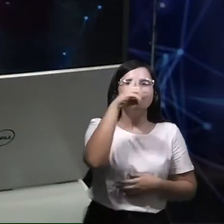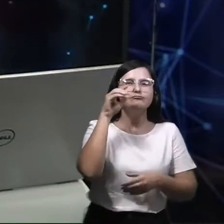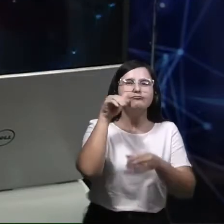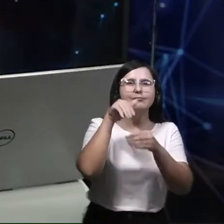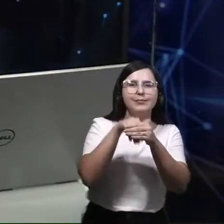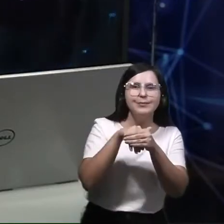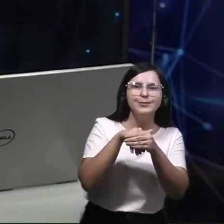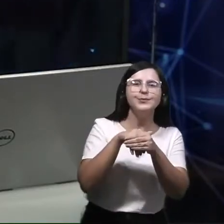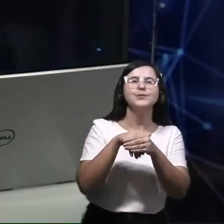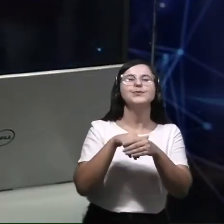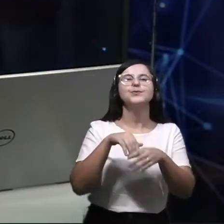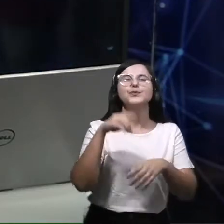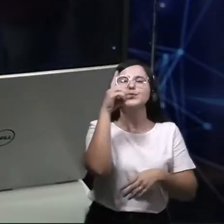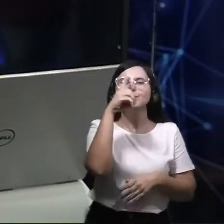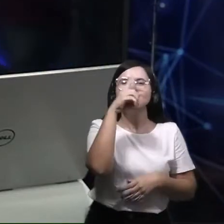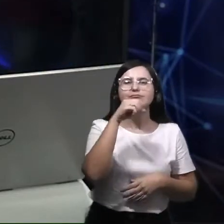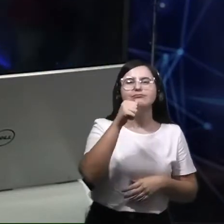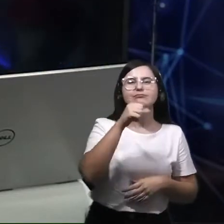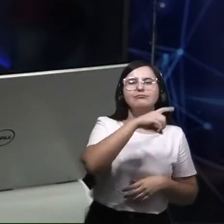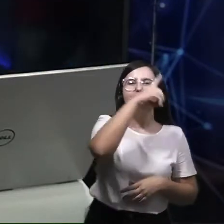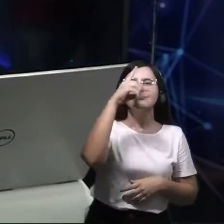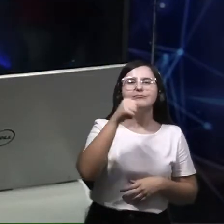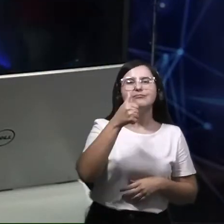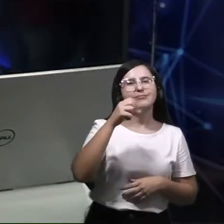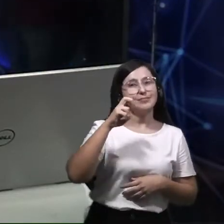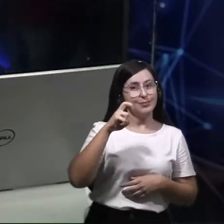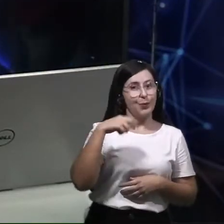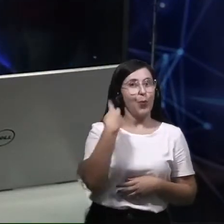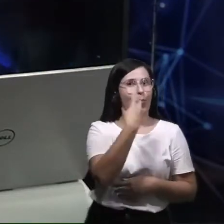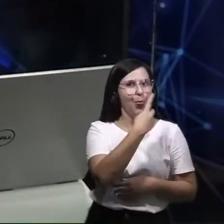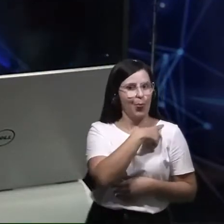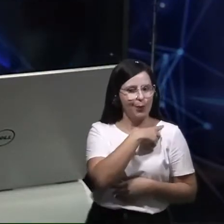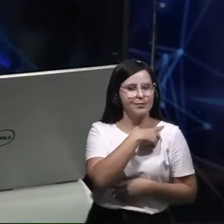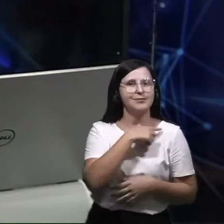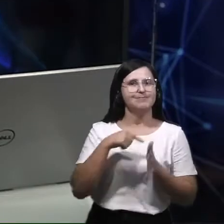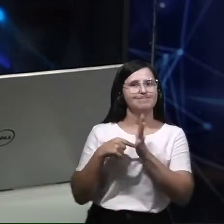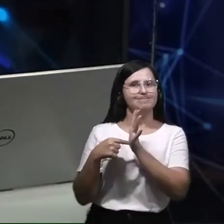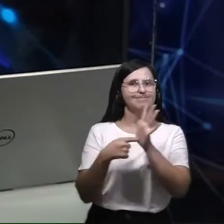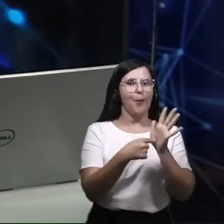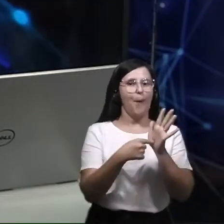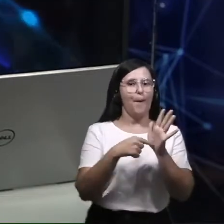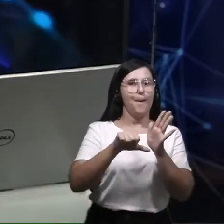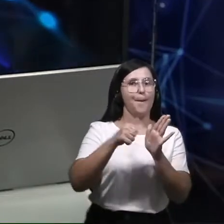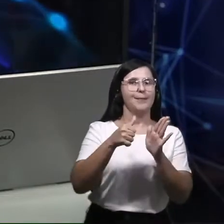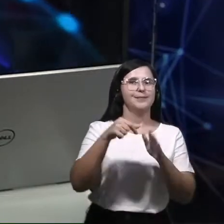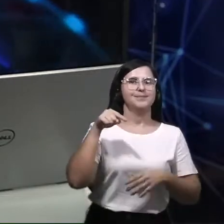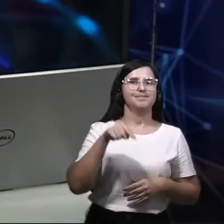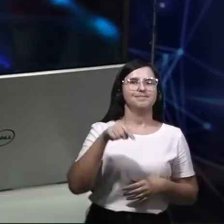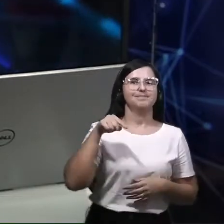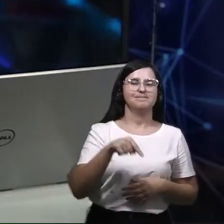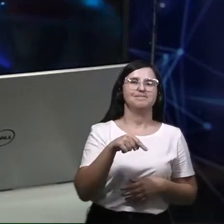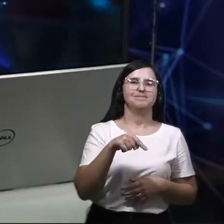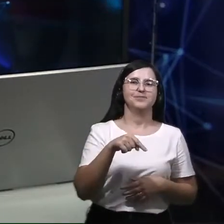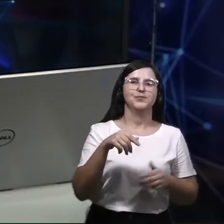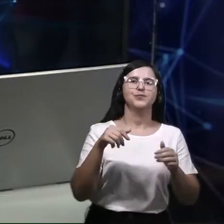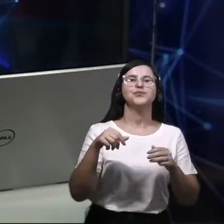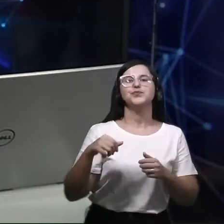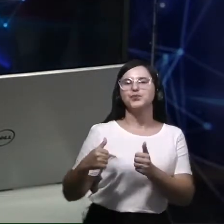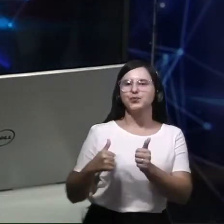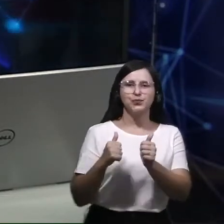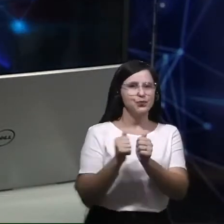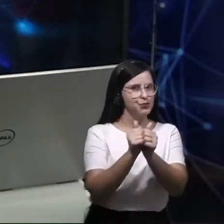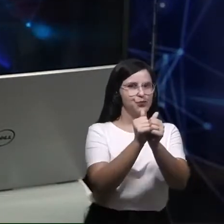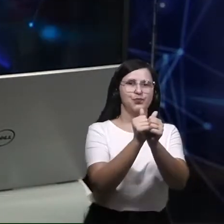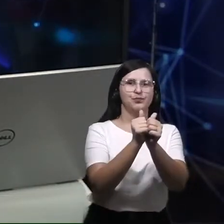dia 15. Fique ligado, fique sintonizado. Os primeiros resultados você vai acompanhar aqui, né? Acompanhando a nossa